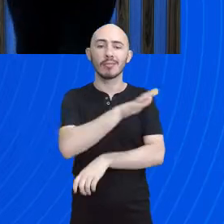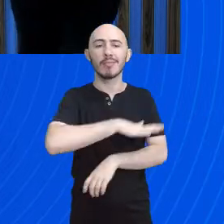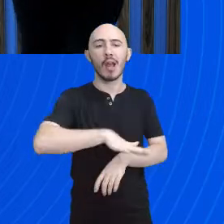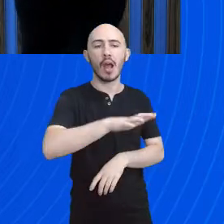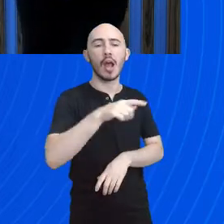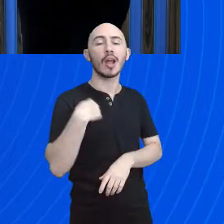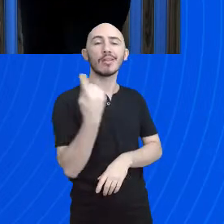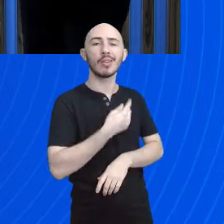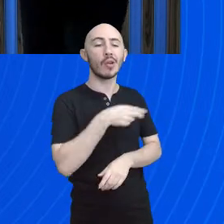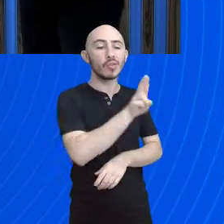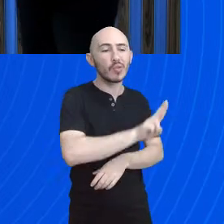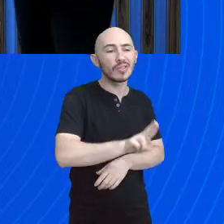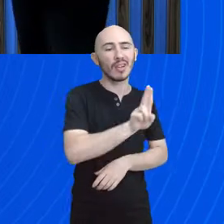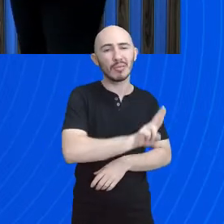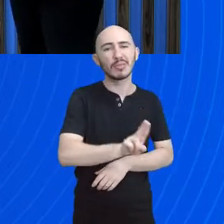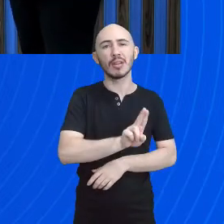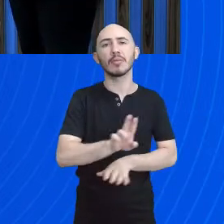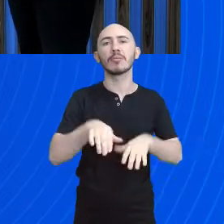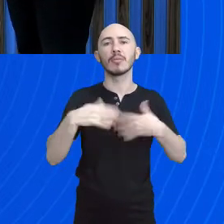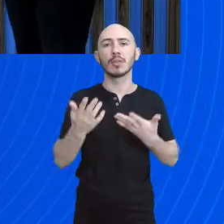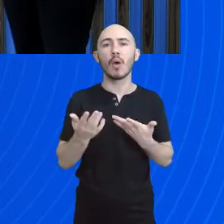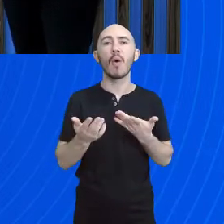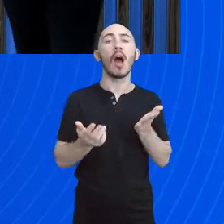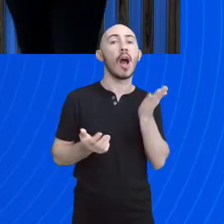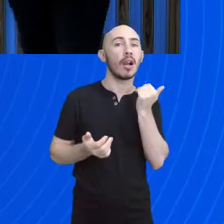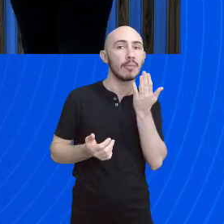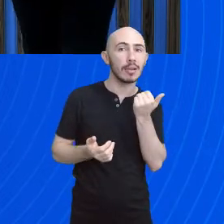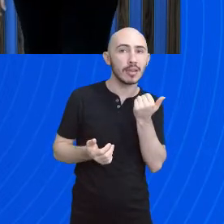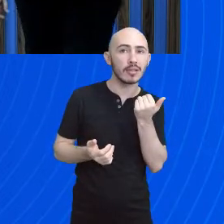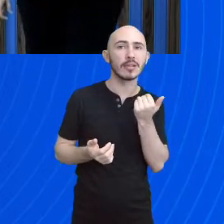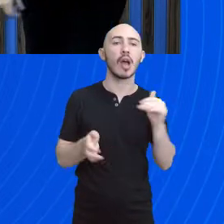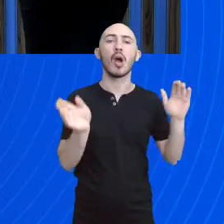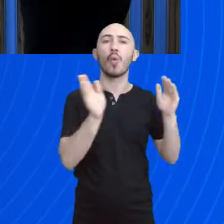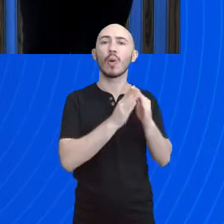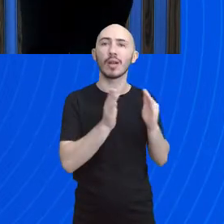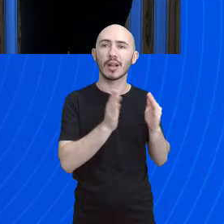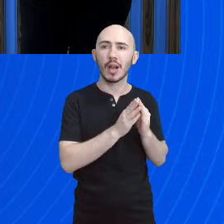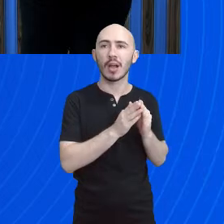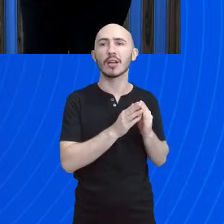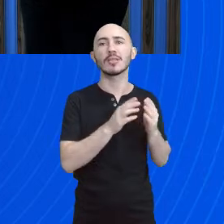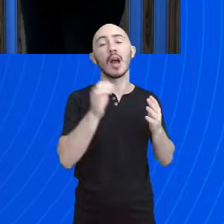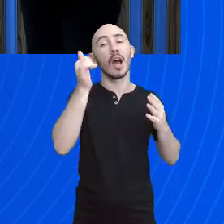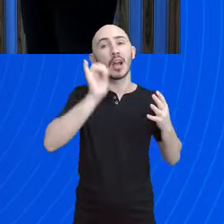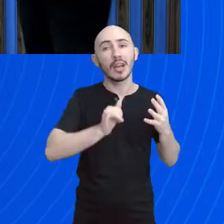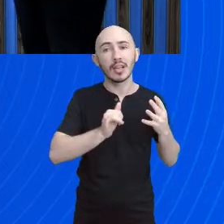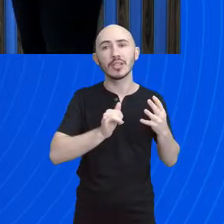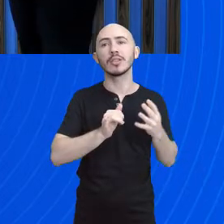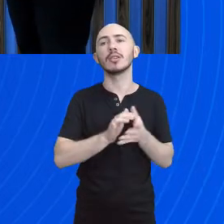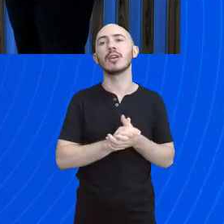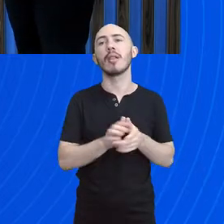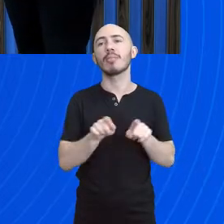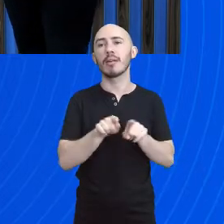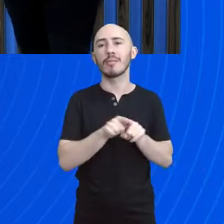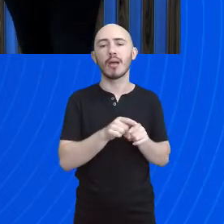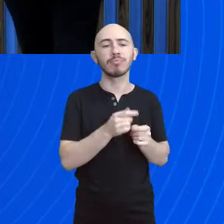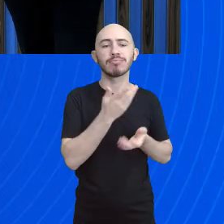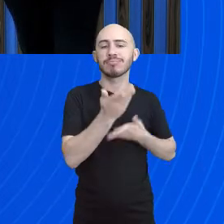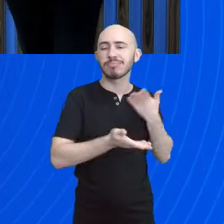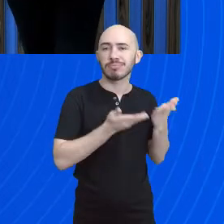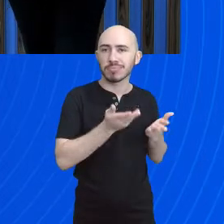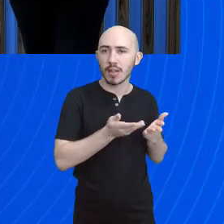gente consome. Então, alimentação, habitação, energia, bens e